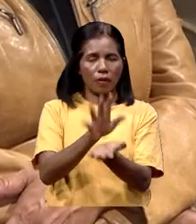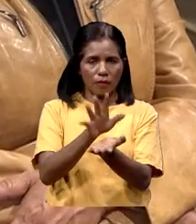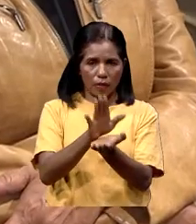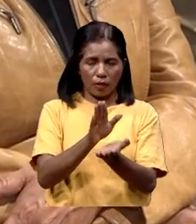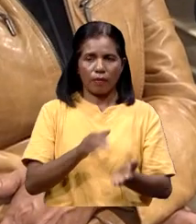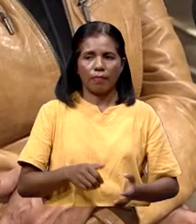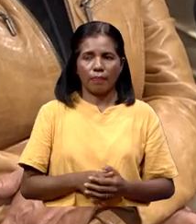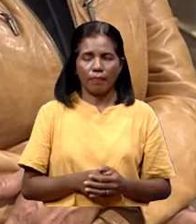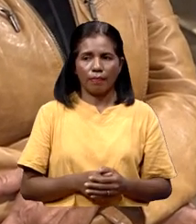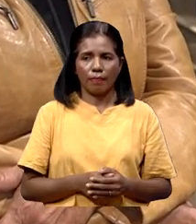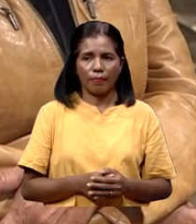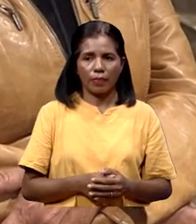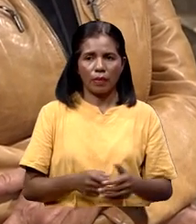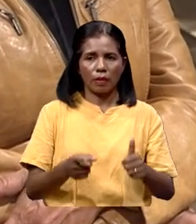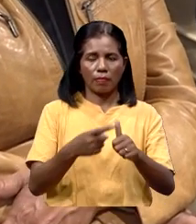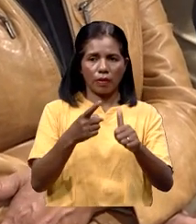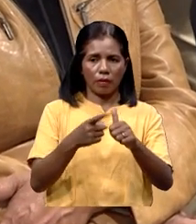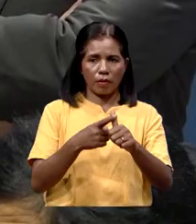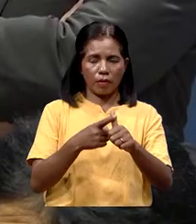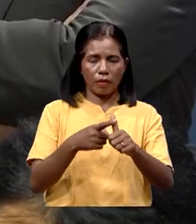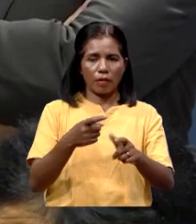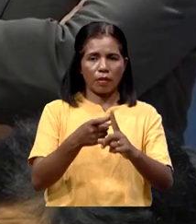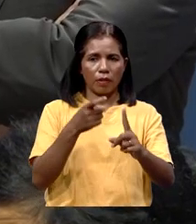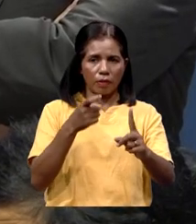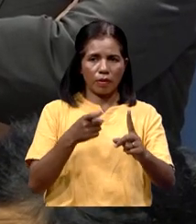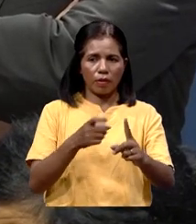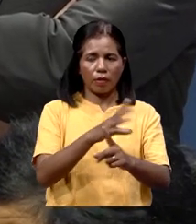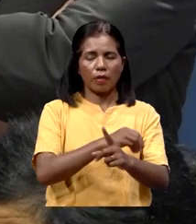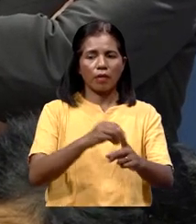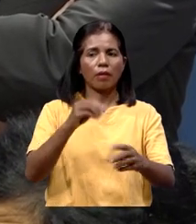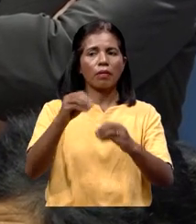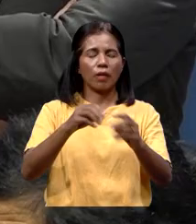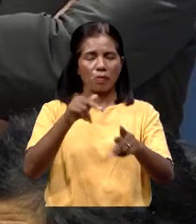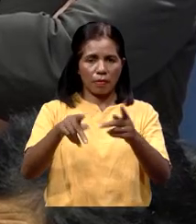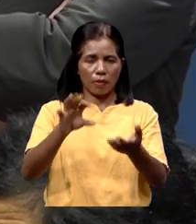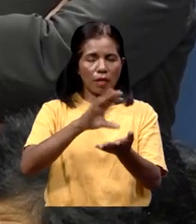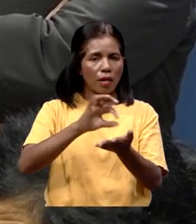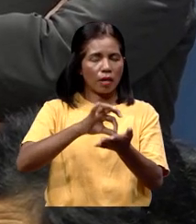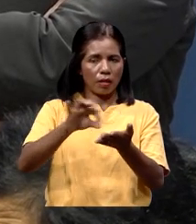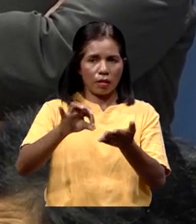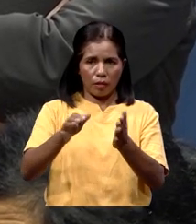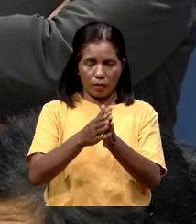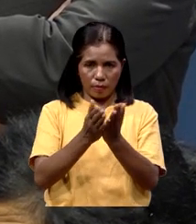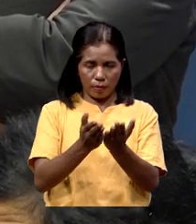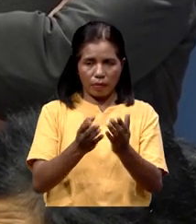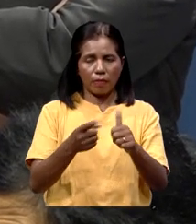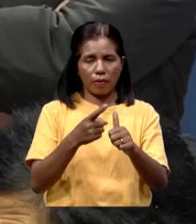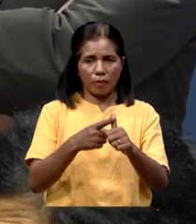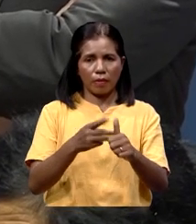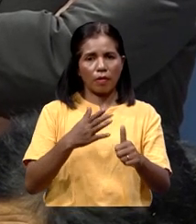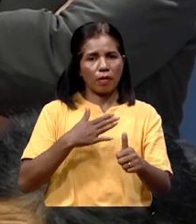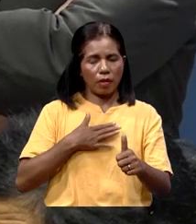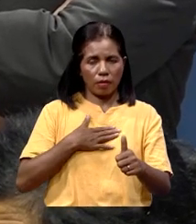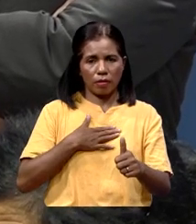começar com o primeiro volume, a parte científica. Comecei no meu primeiro mandato. A minha